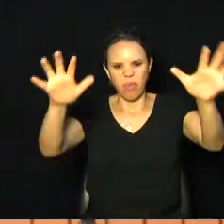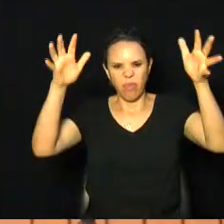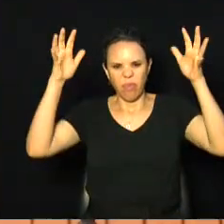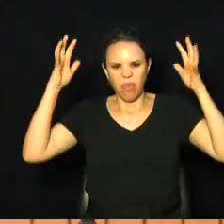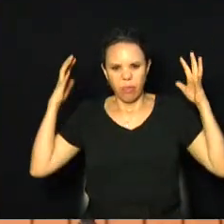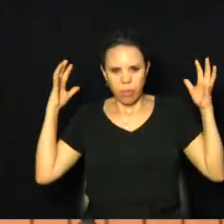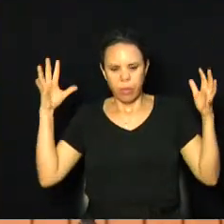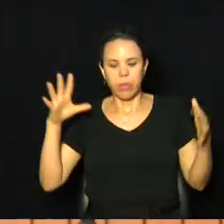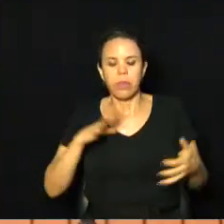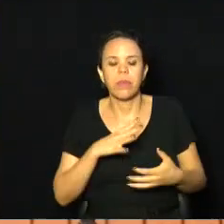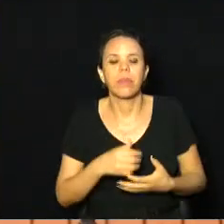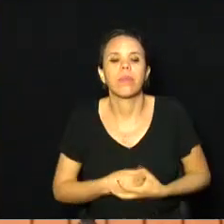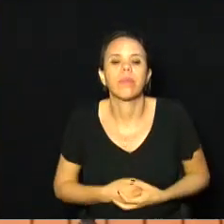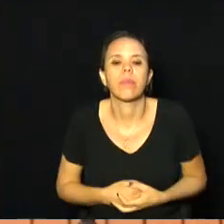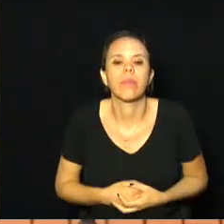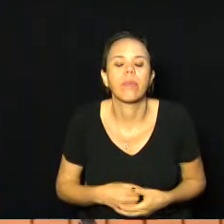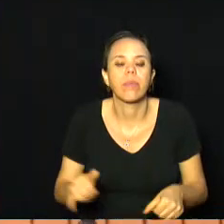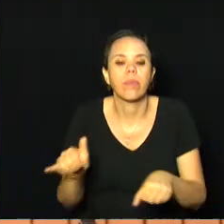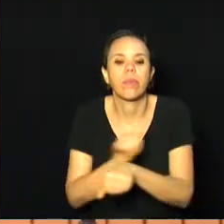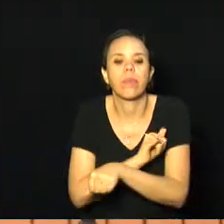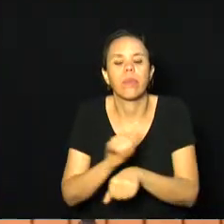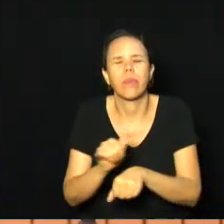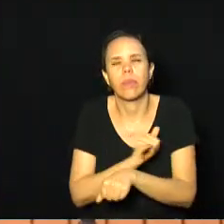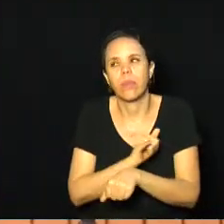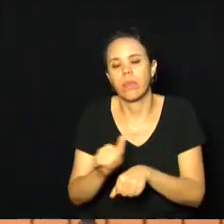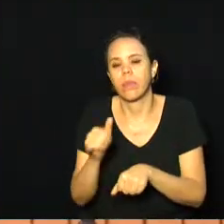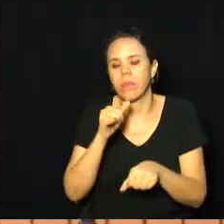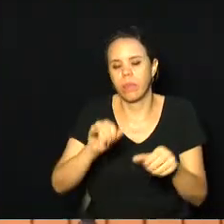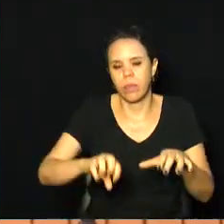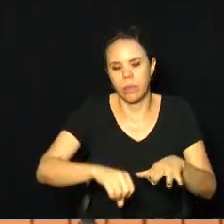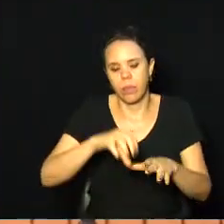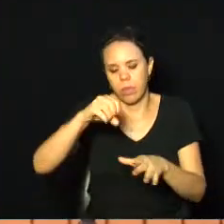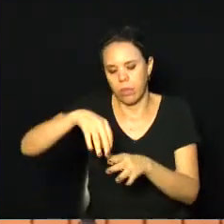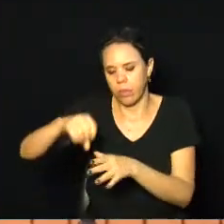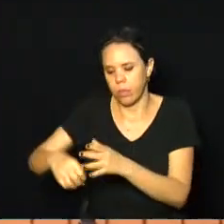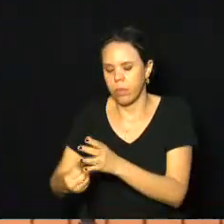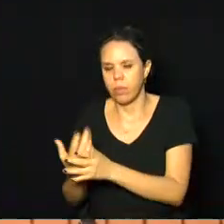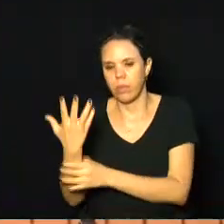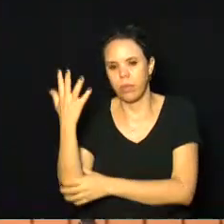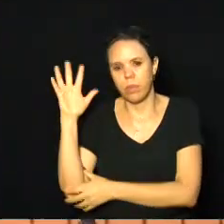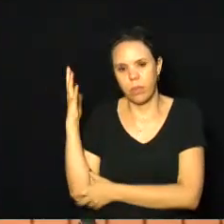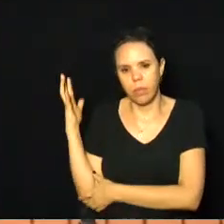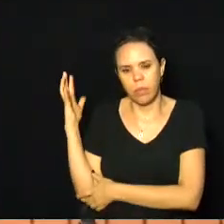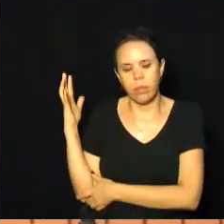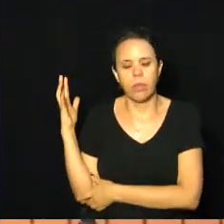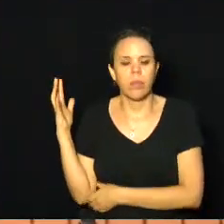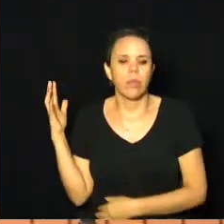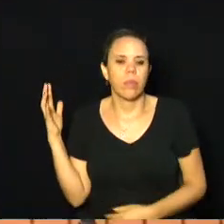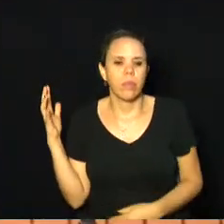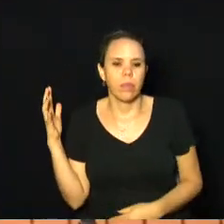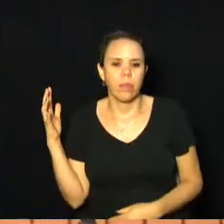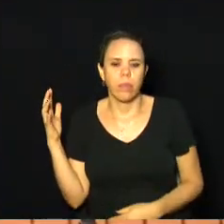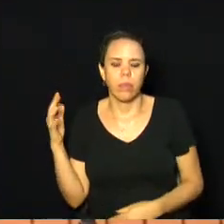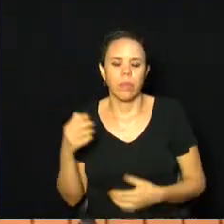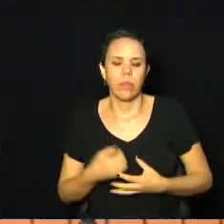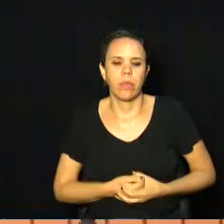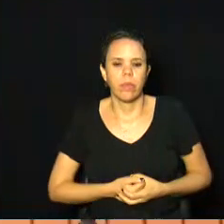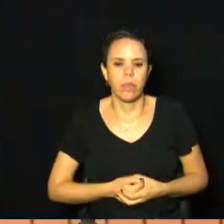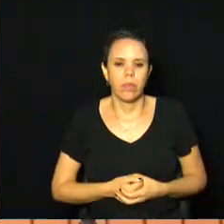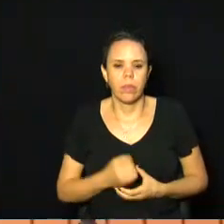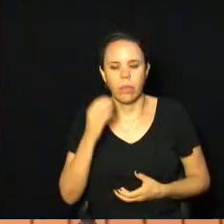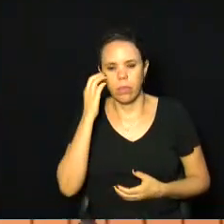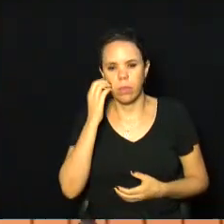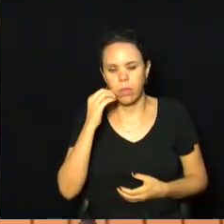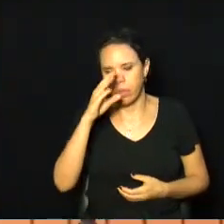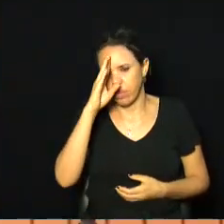nas cidades. A estratégia de replantio e de plantio e replantio de árvores,